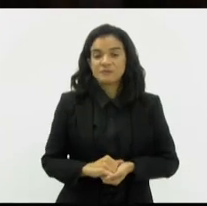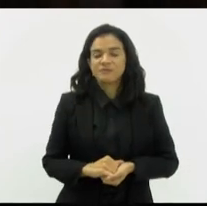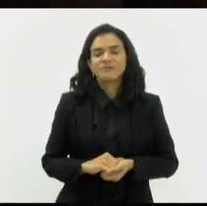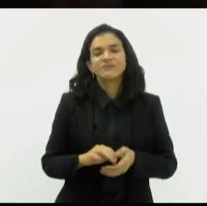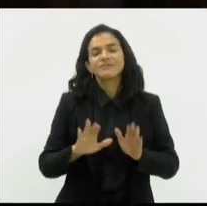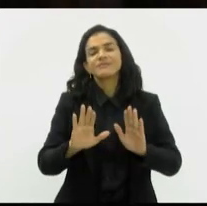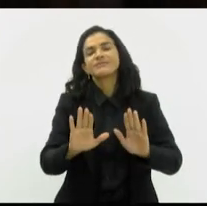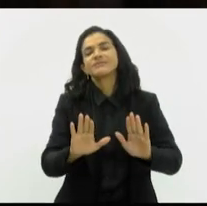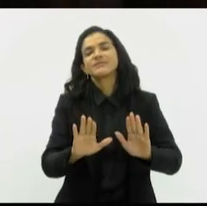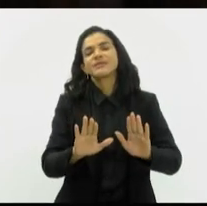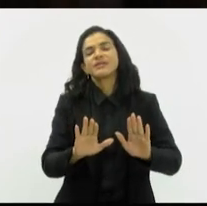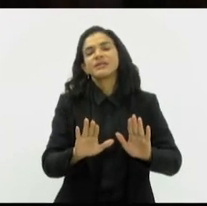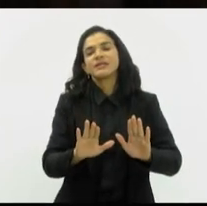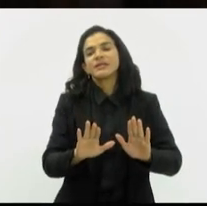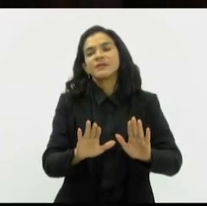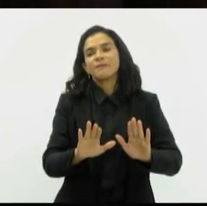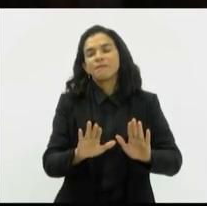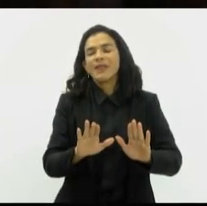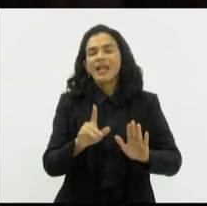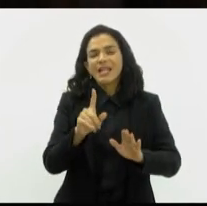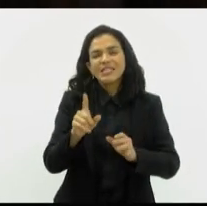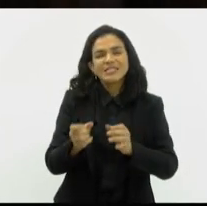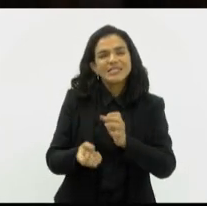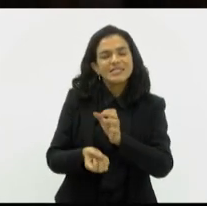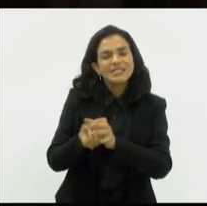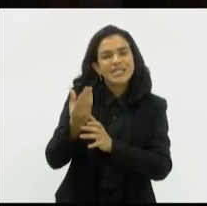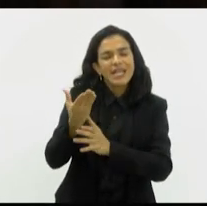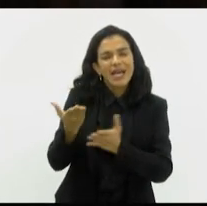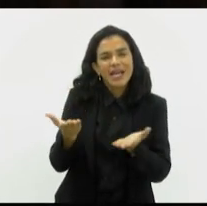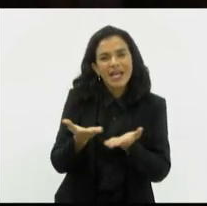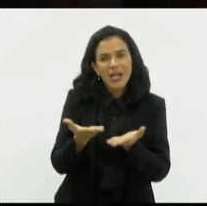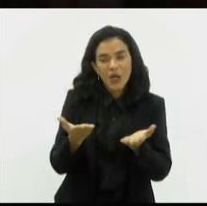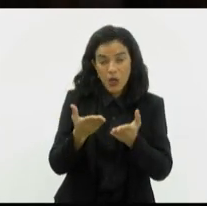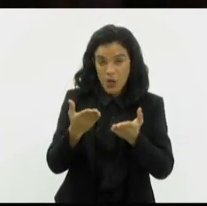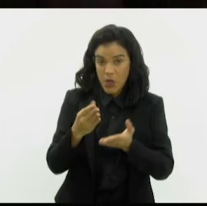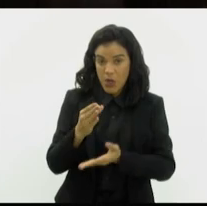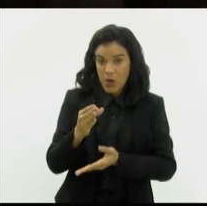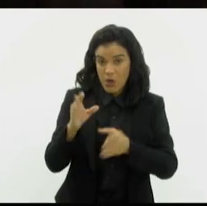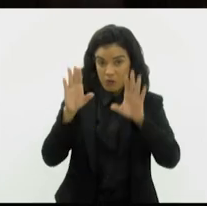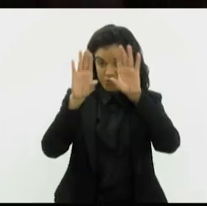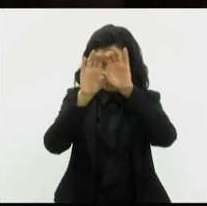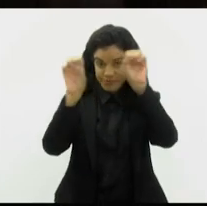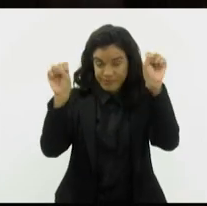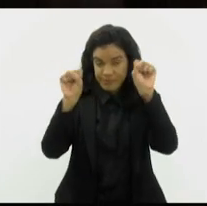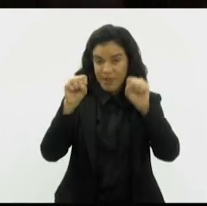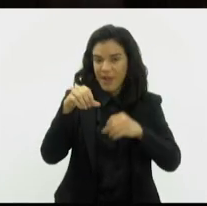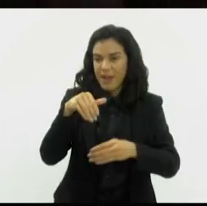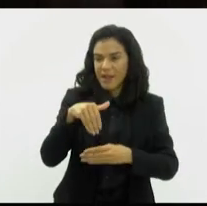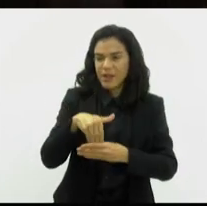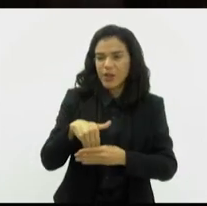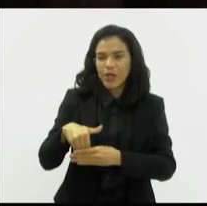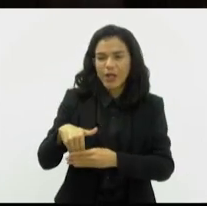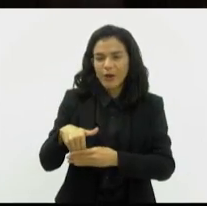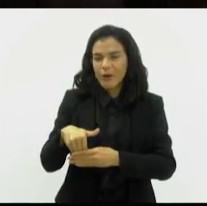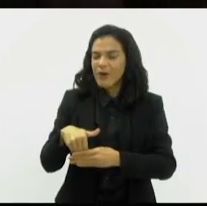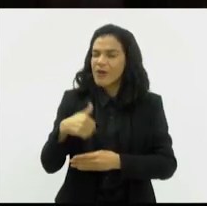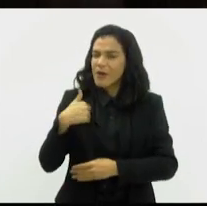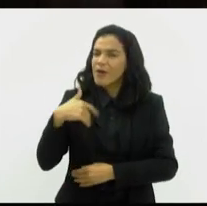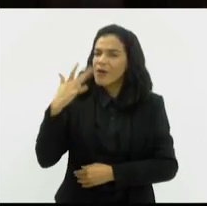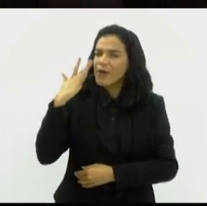Aliás, eles criaram agora, foi o Tribunal Superior Eleitoral, eu acho que